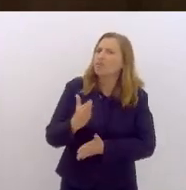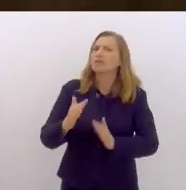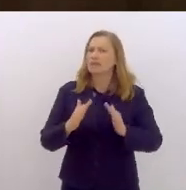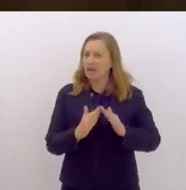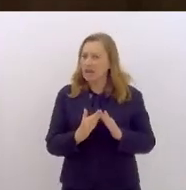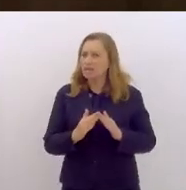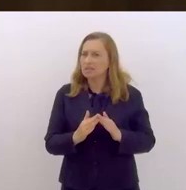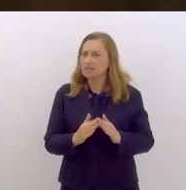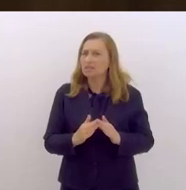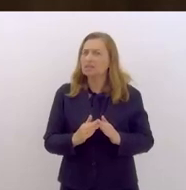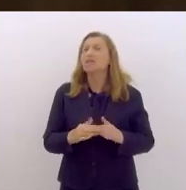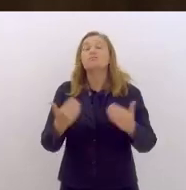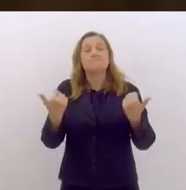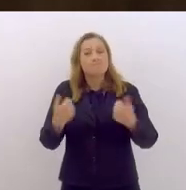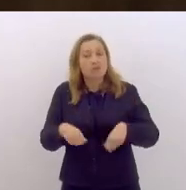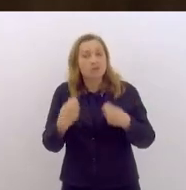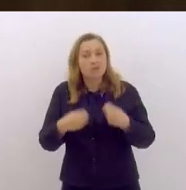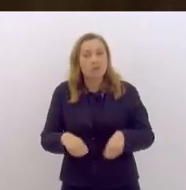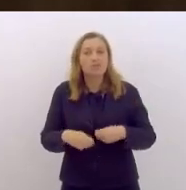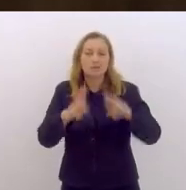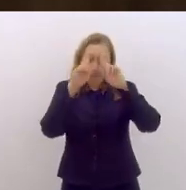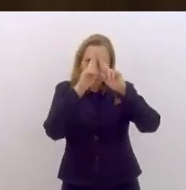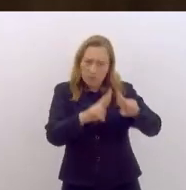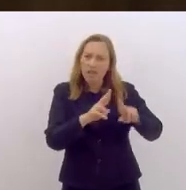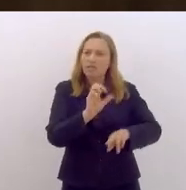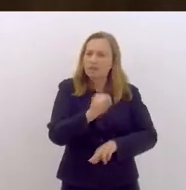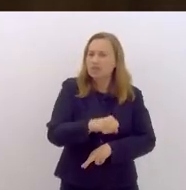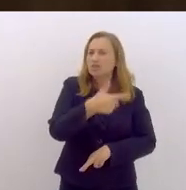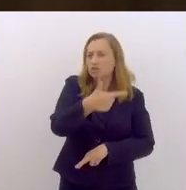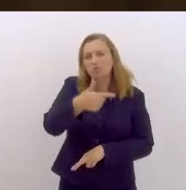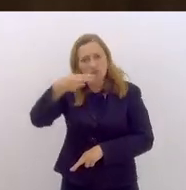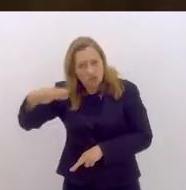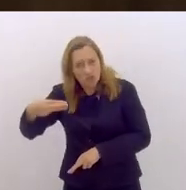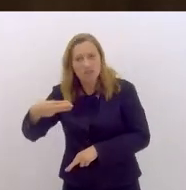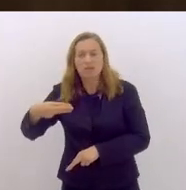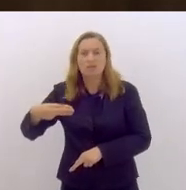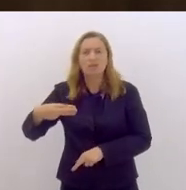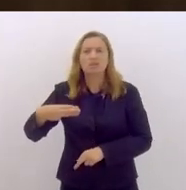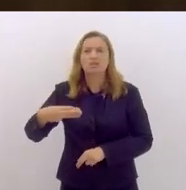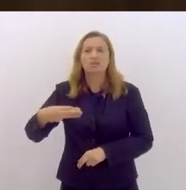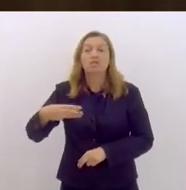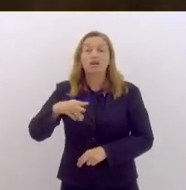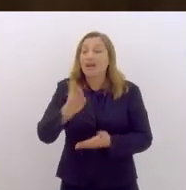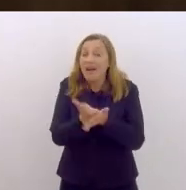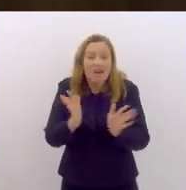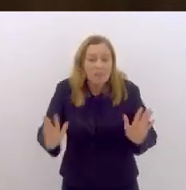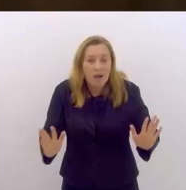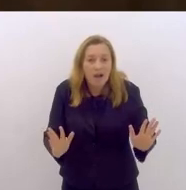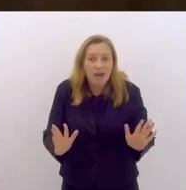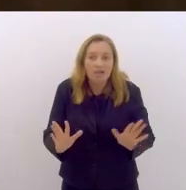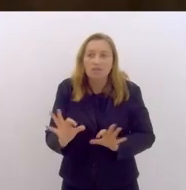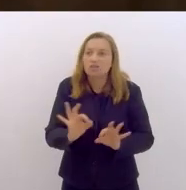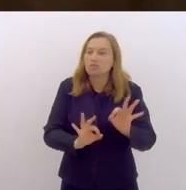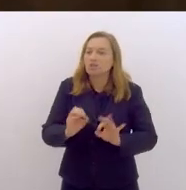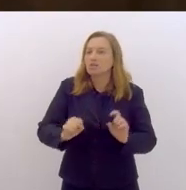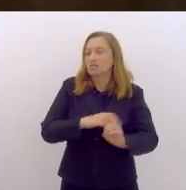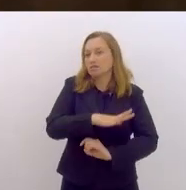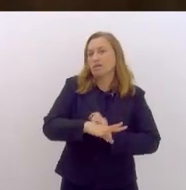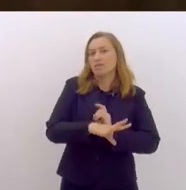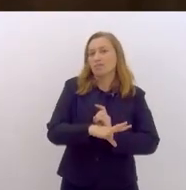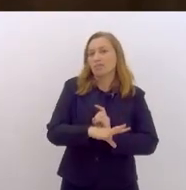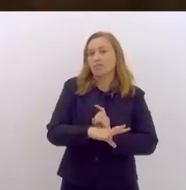casa e ela precisa ser respeitada em 2023, vai acabar as organizações